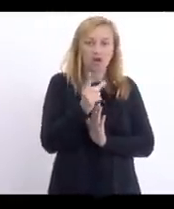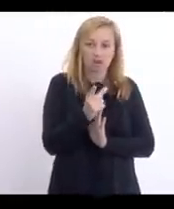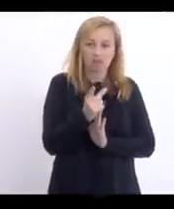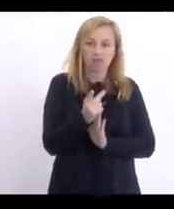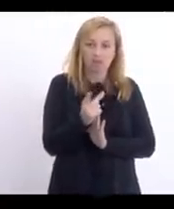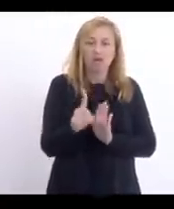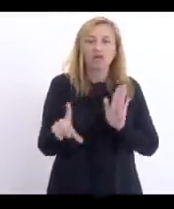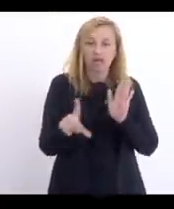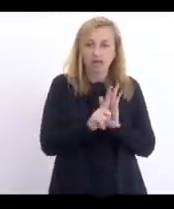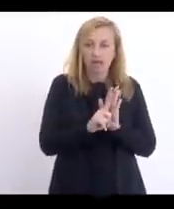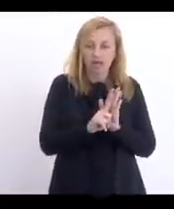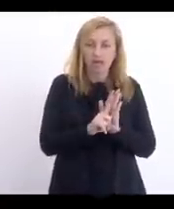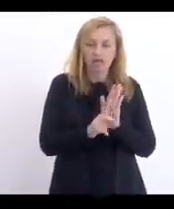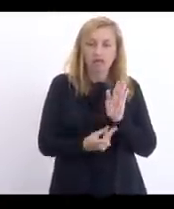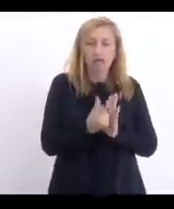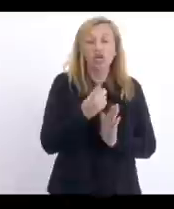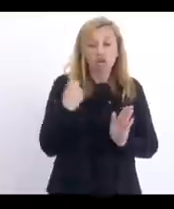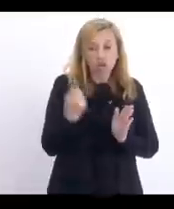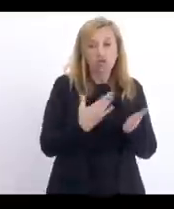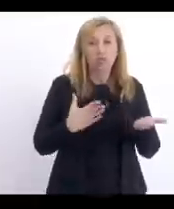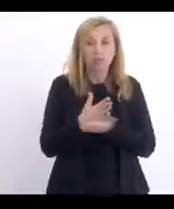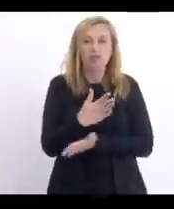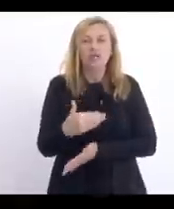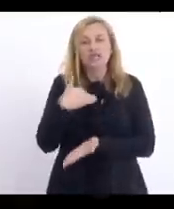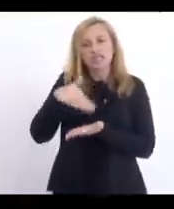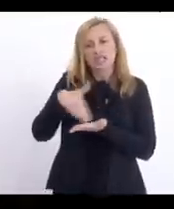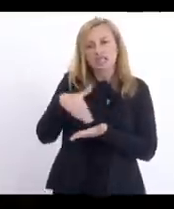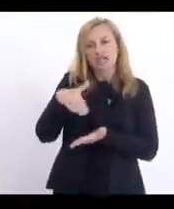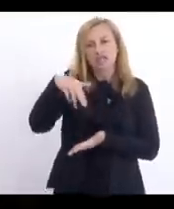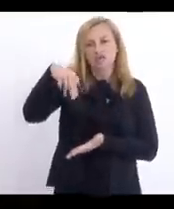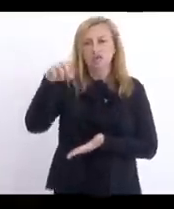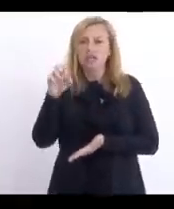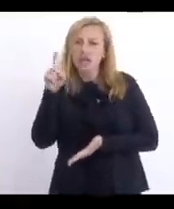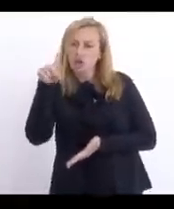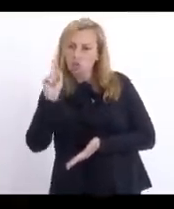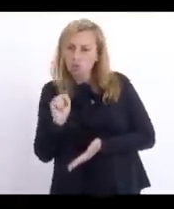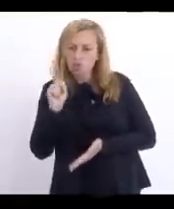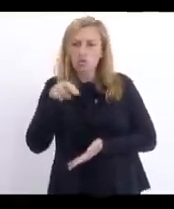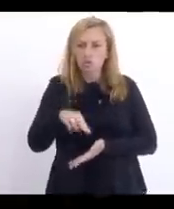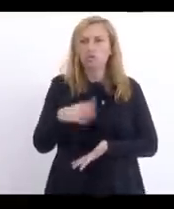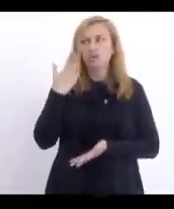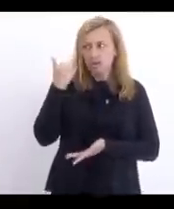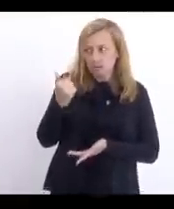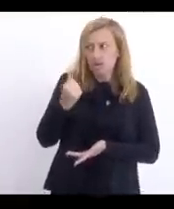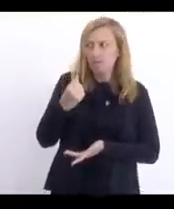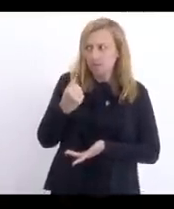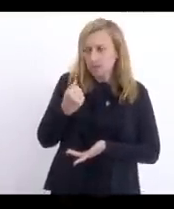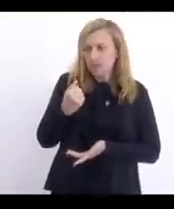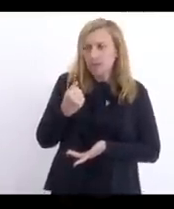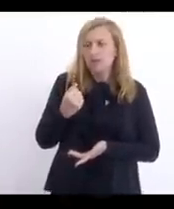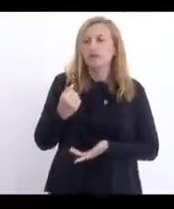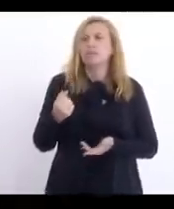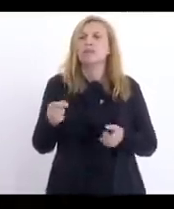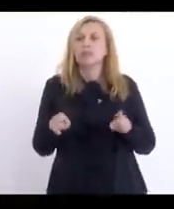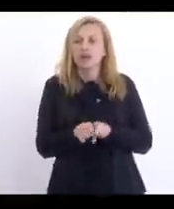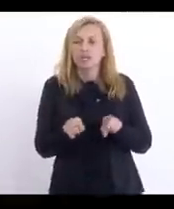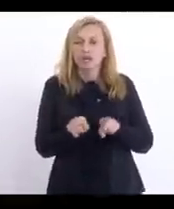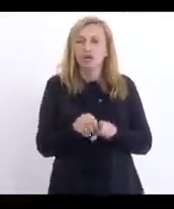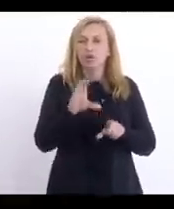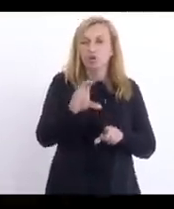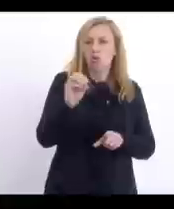vamos aprovar. O secretário Nelson deve saber disso, como o Comissarf